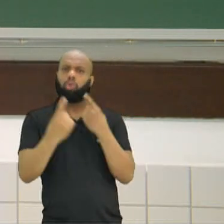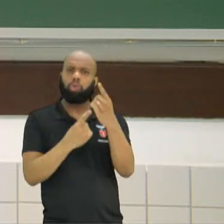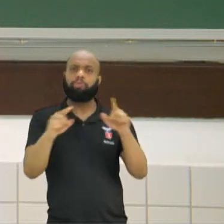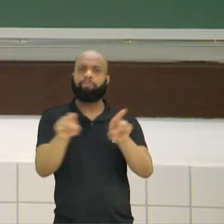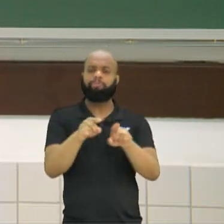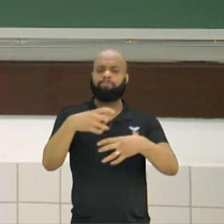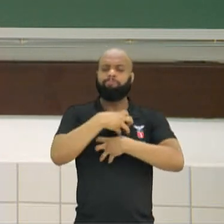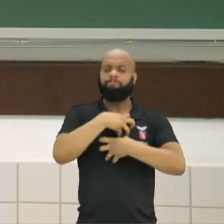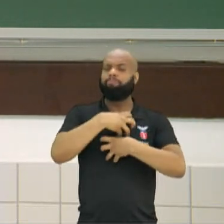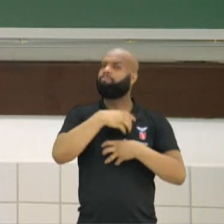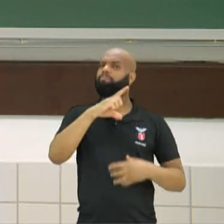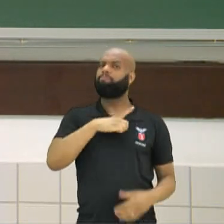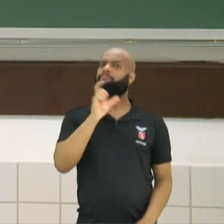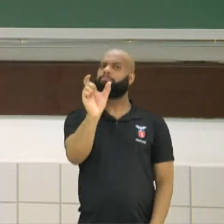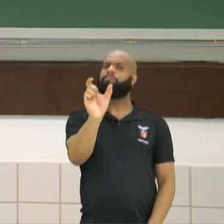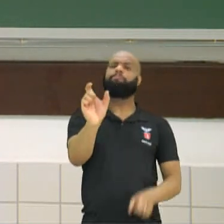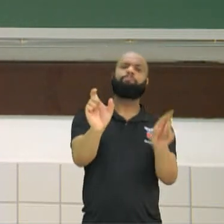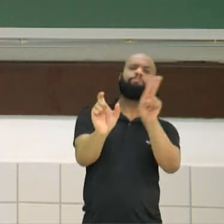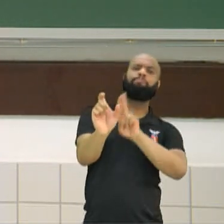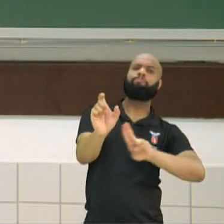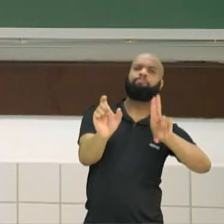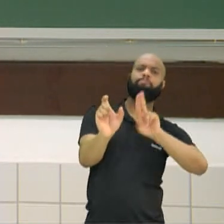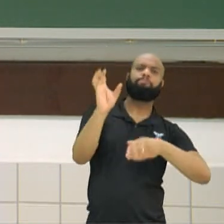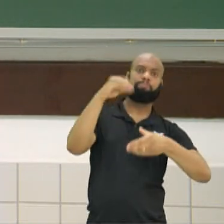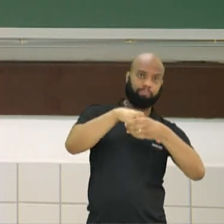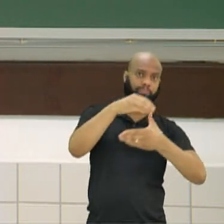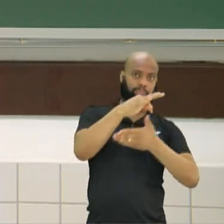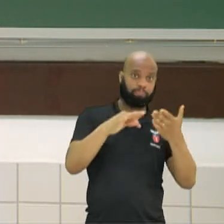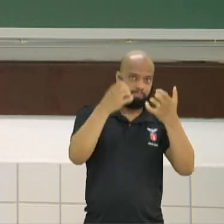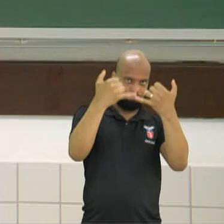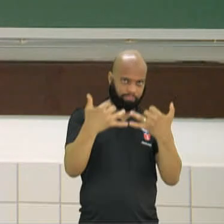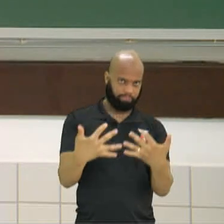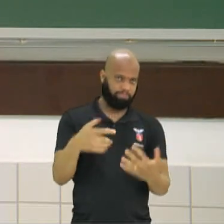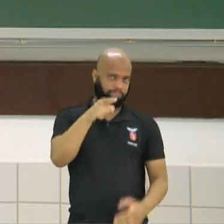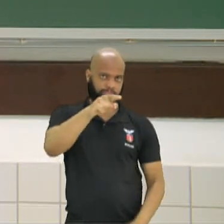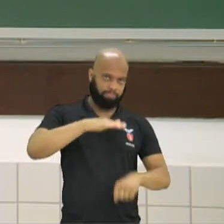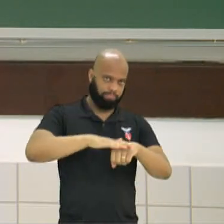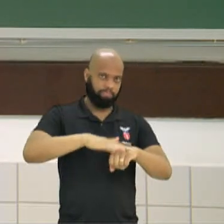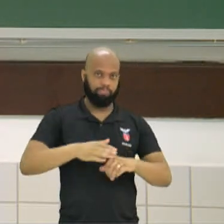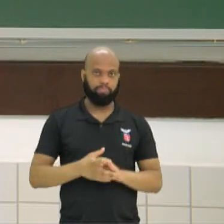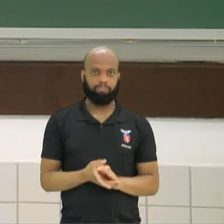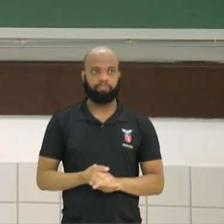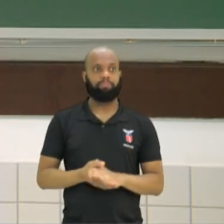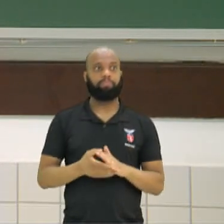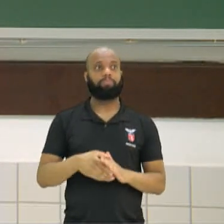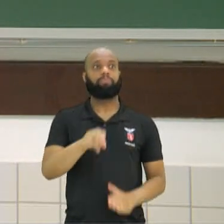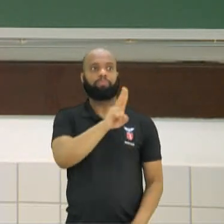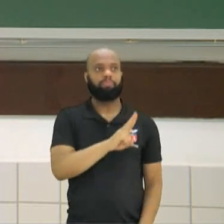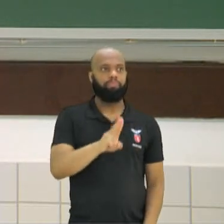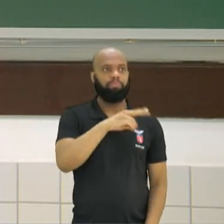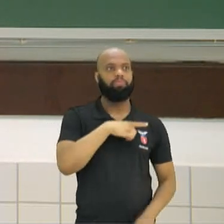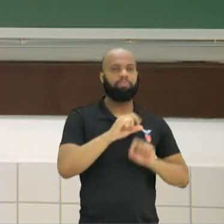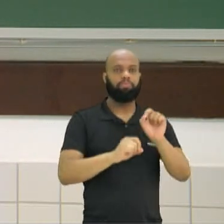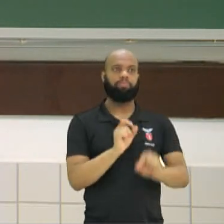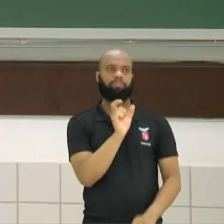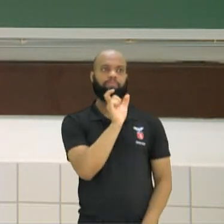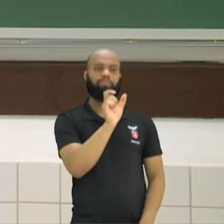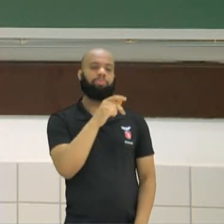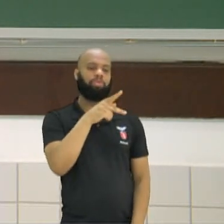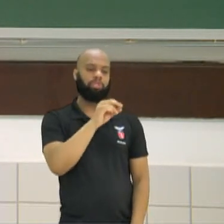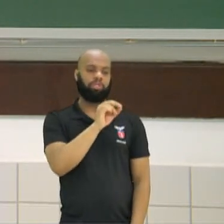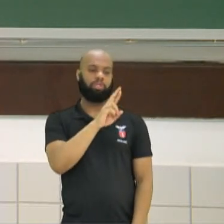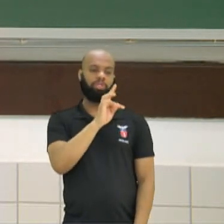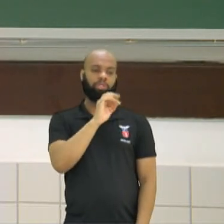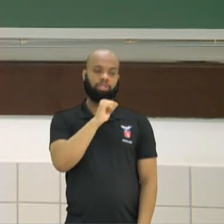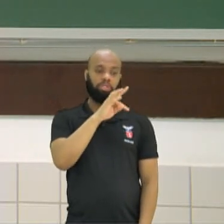os sentidos foram estabelecidos por eles no texto? Explique. Pessoal, olha só. Ela usou, já na primeira linha, o